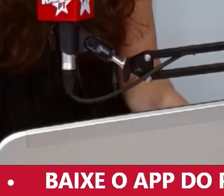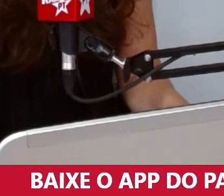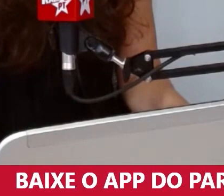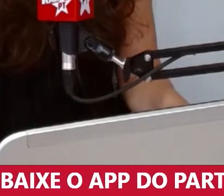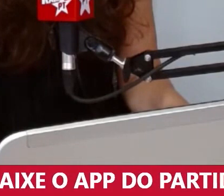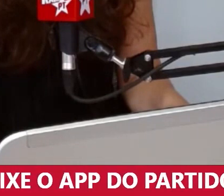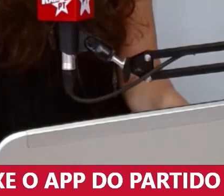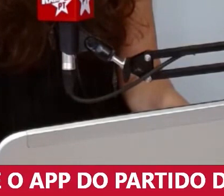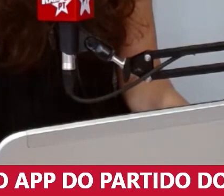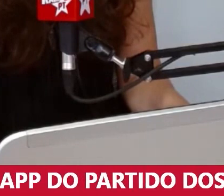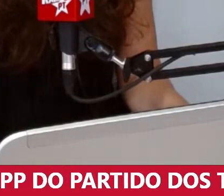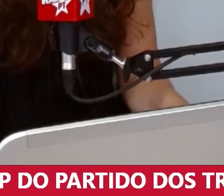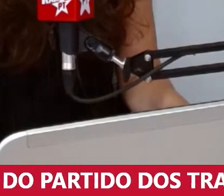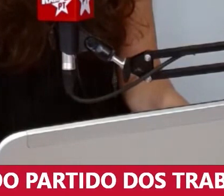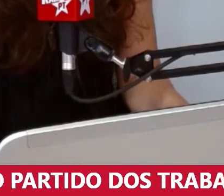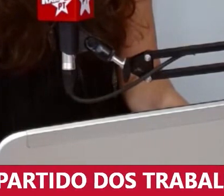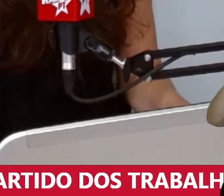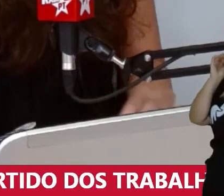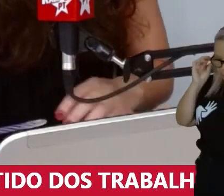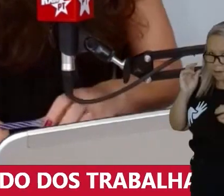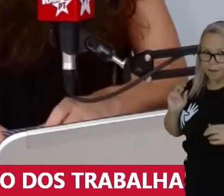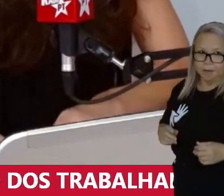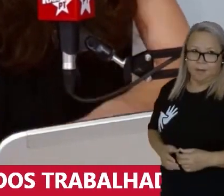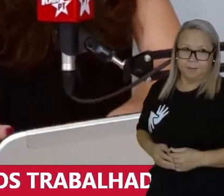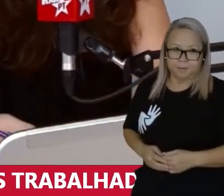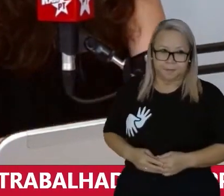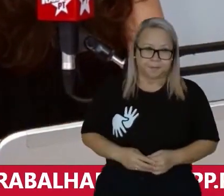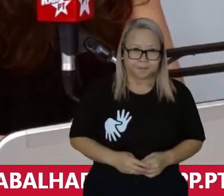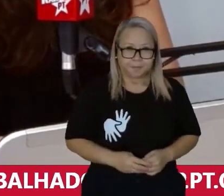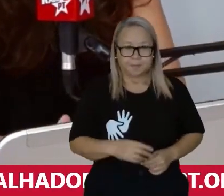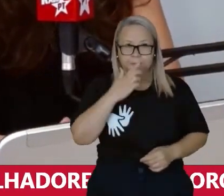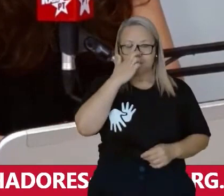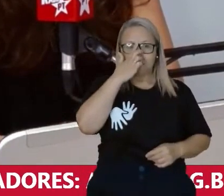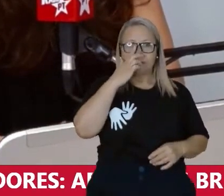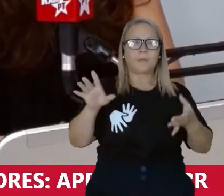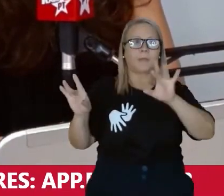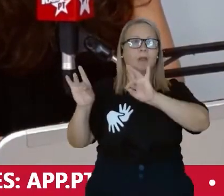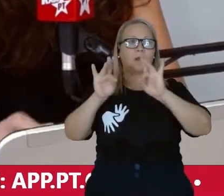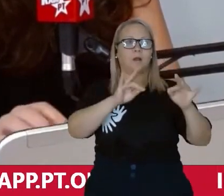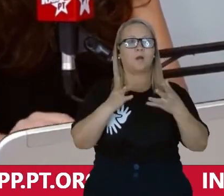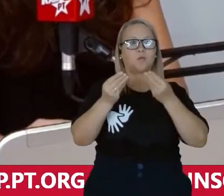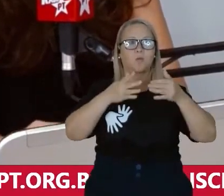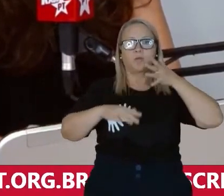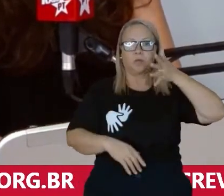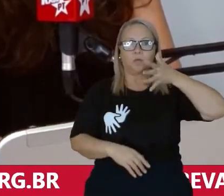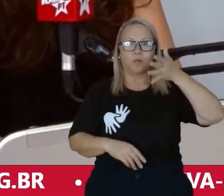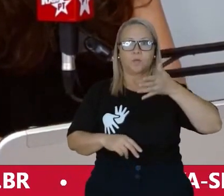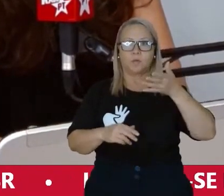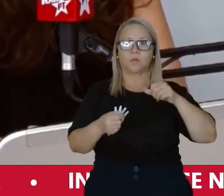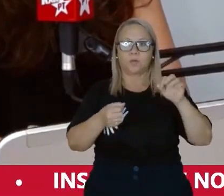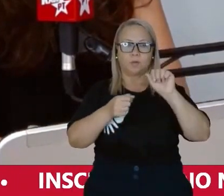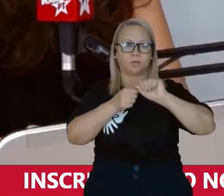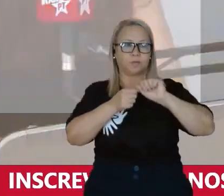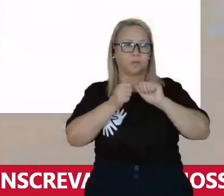do debate do que acontece aí no Twitter e em outras redes também. Então a gente acompanhou muito as narrativas que eles construíram em torno